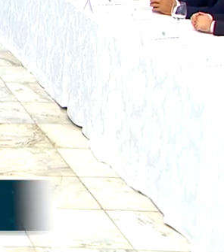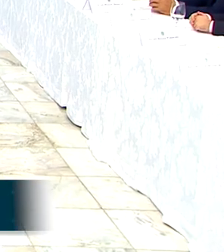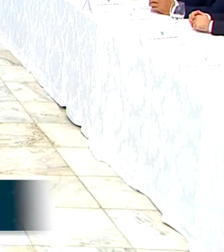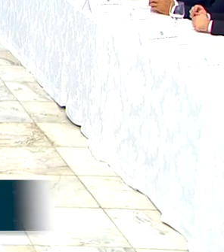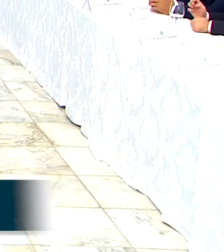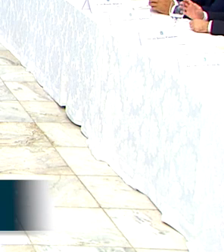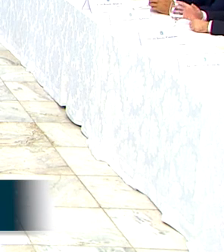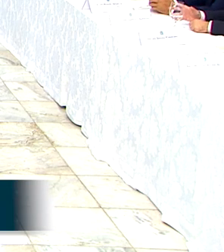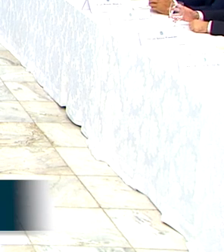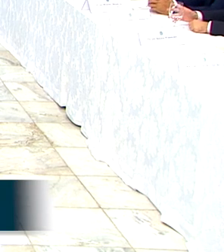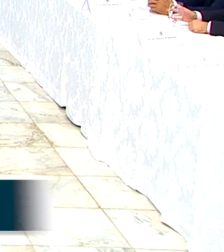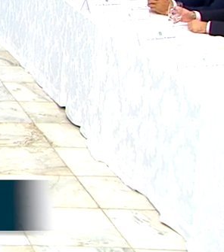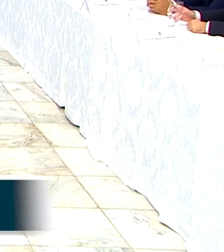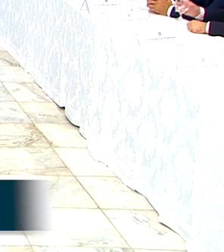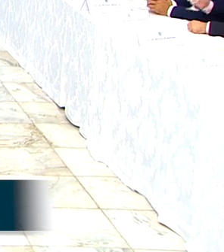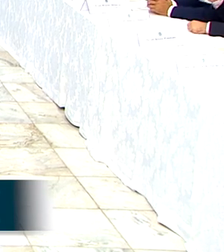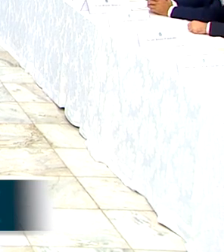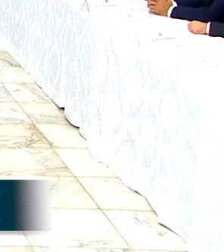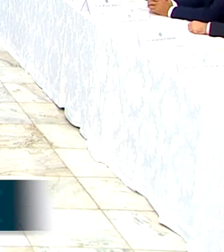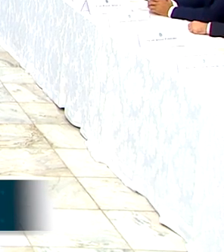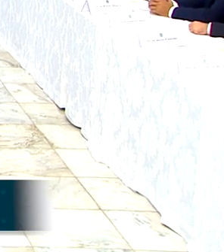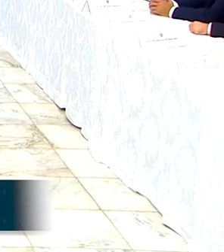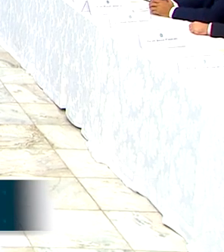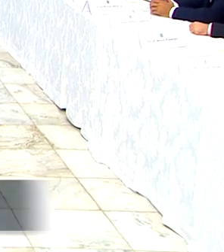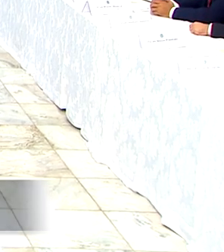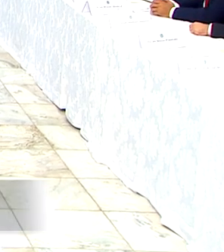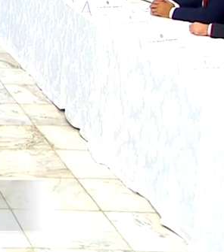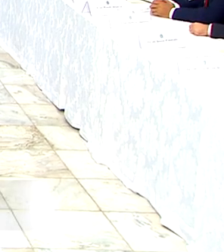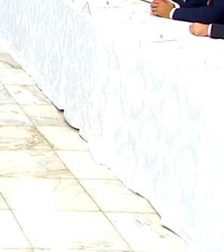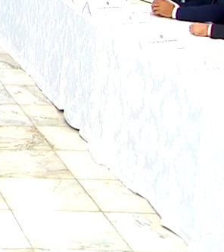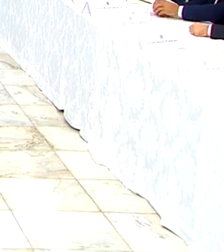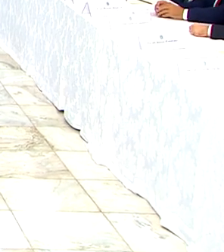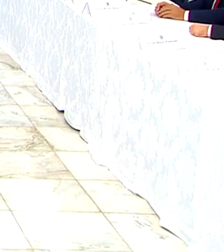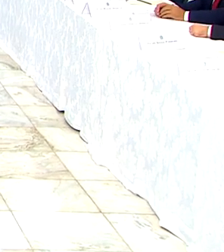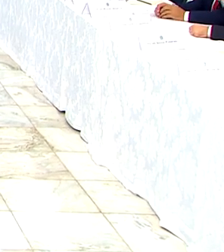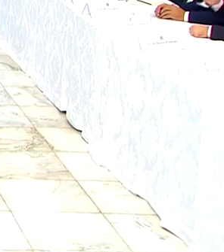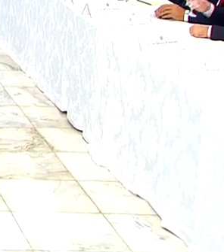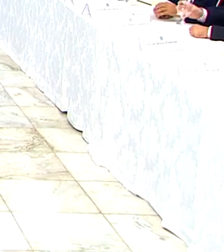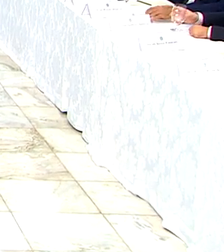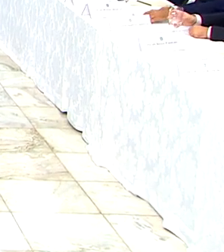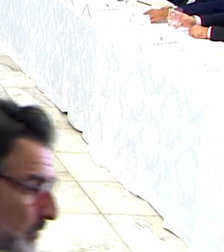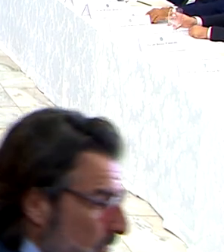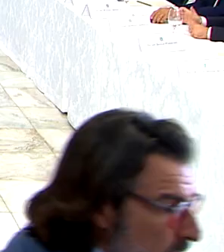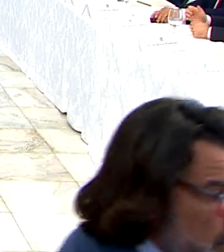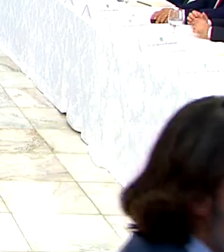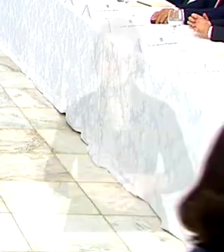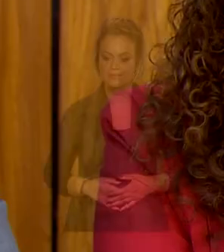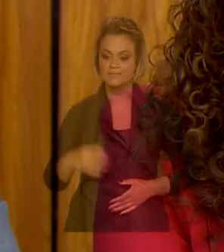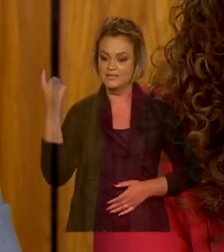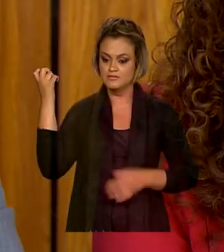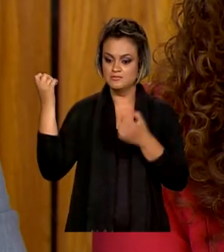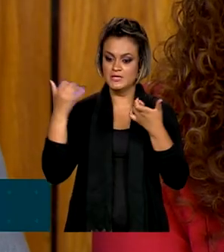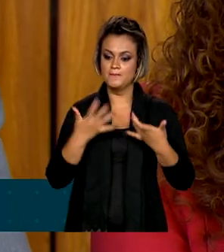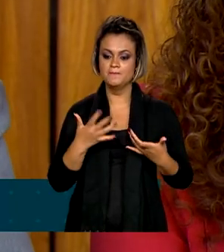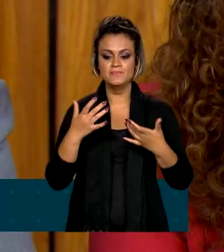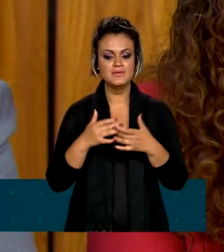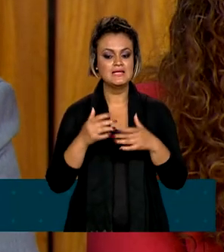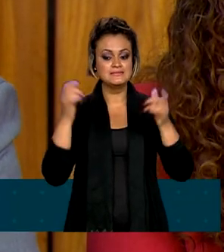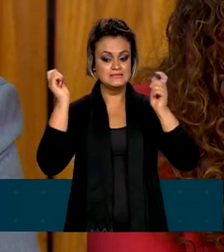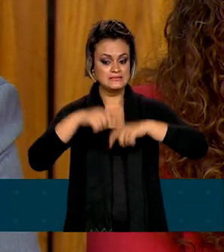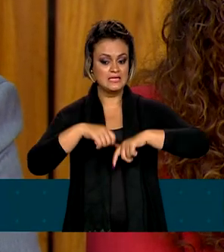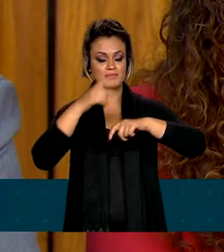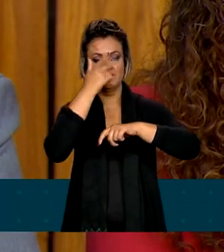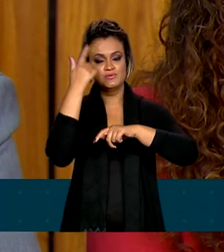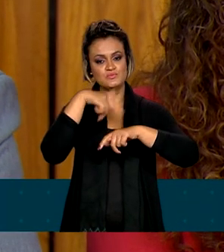plataforma. E, portanto, a partir de hoje, a plataforma está disponível para que todos